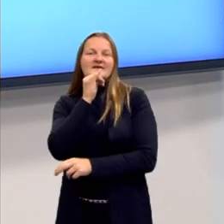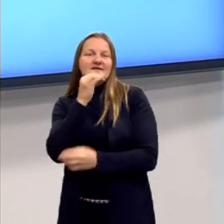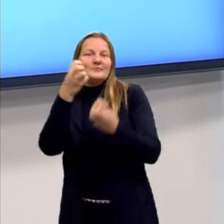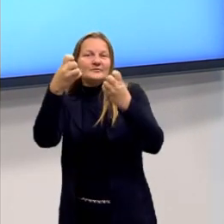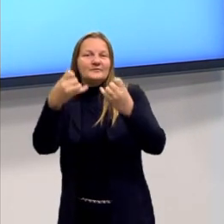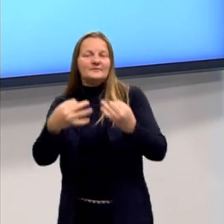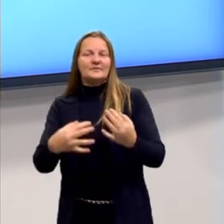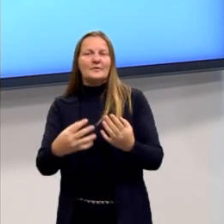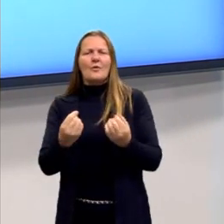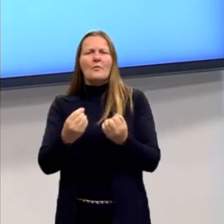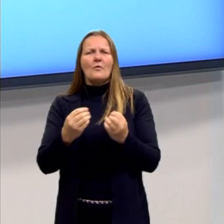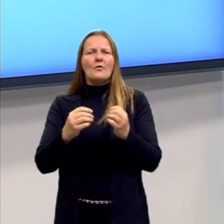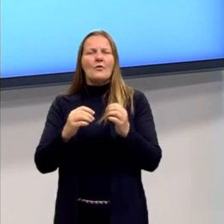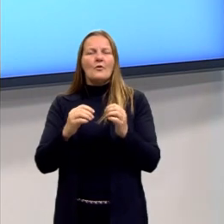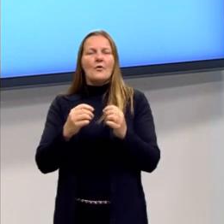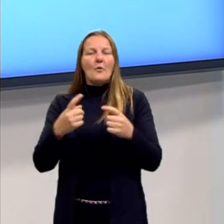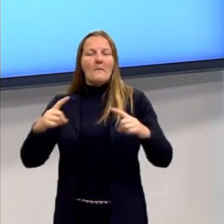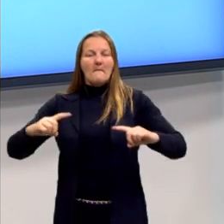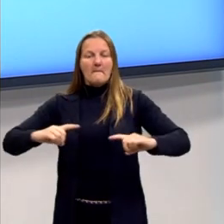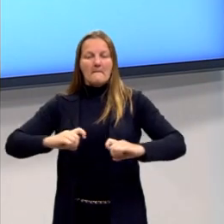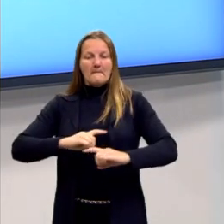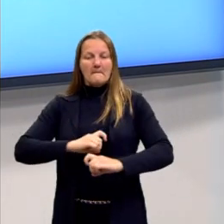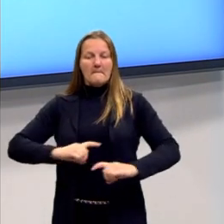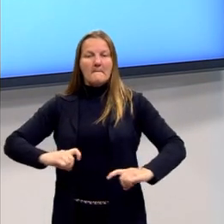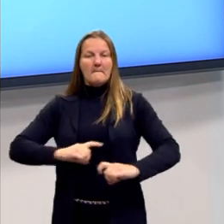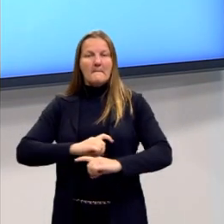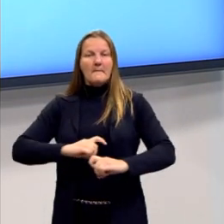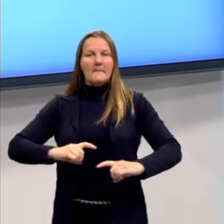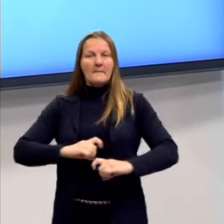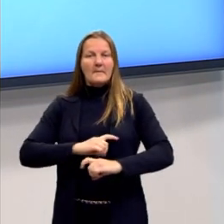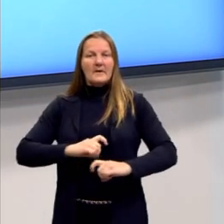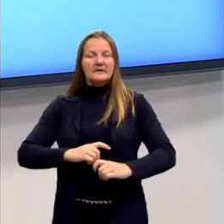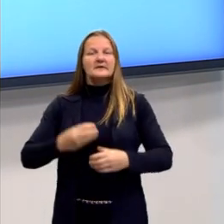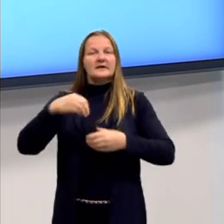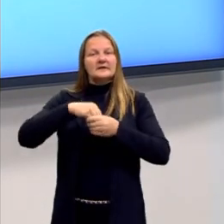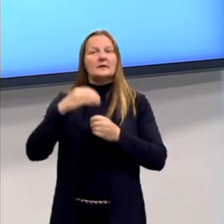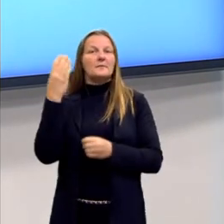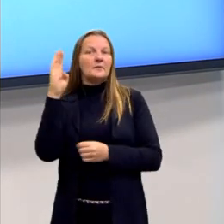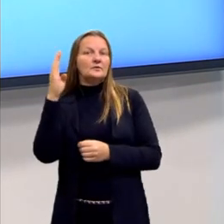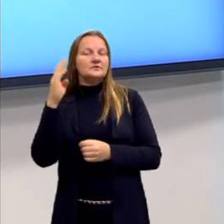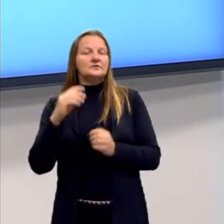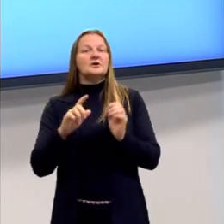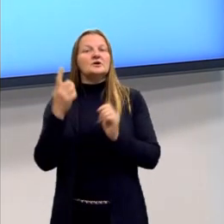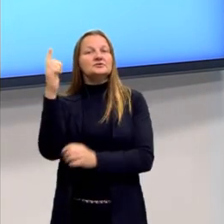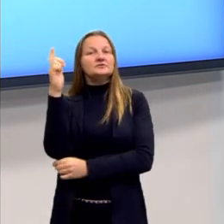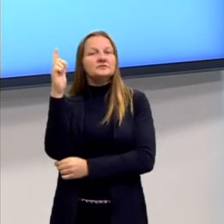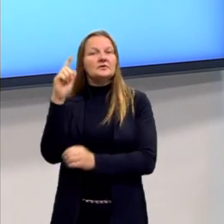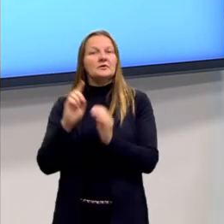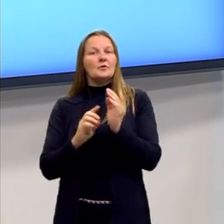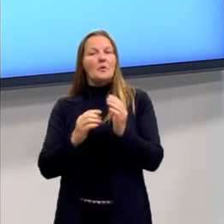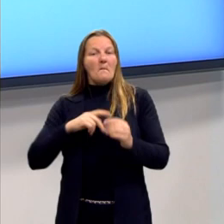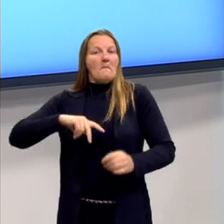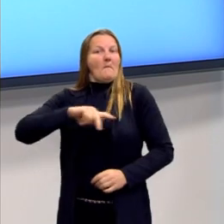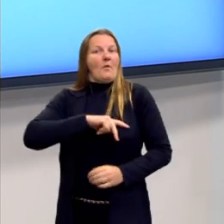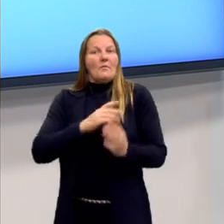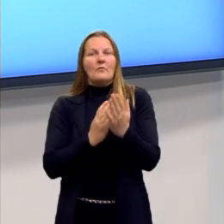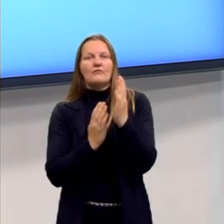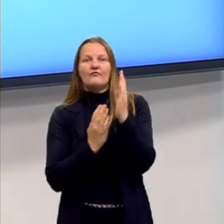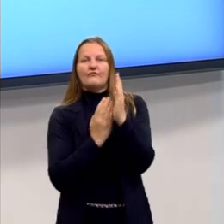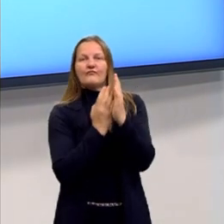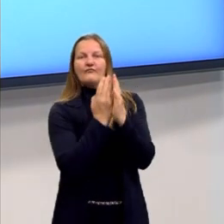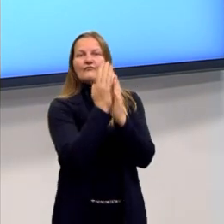exemplo né o crescimento de bactérias lá no estudo da biologia ou na geografia o crescimento populacional